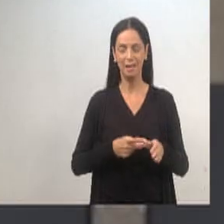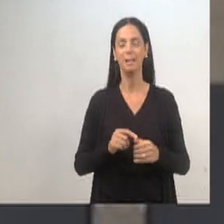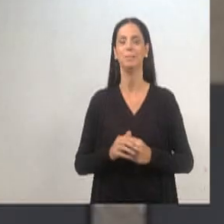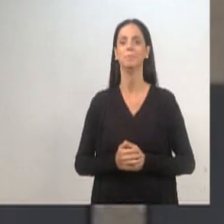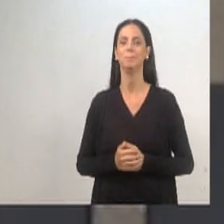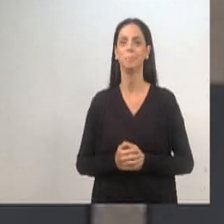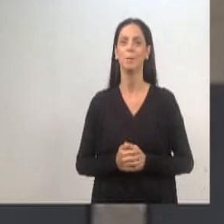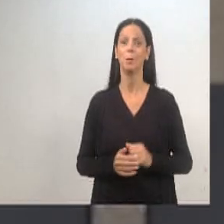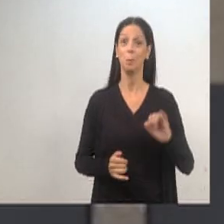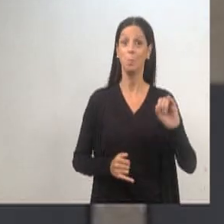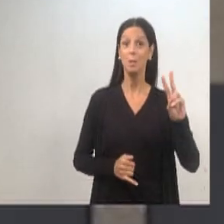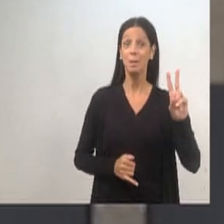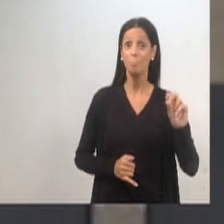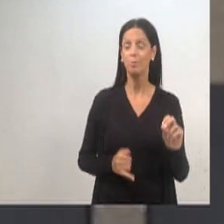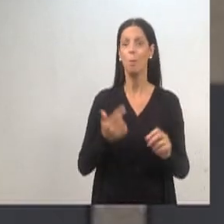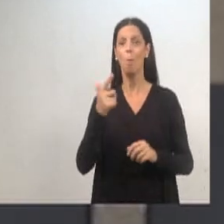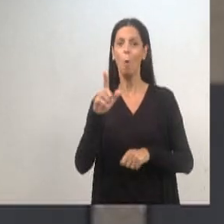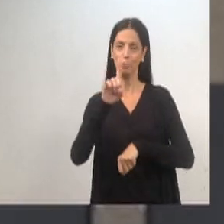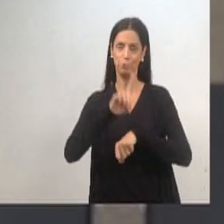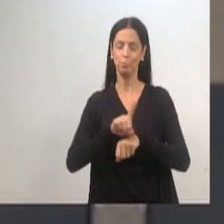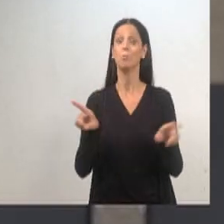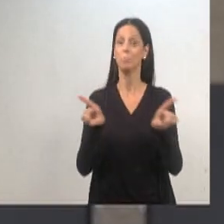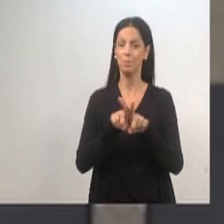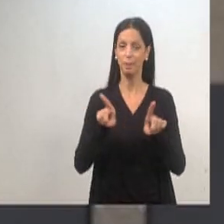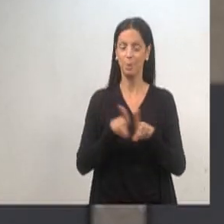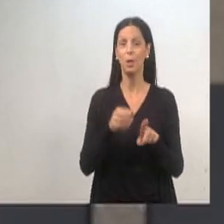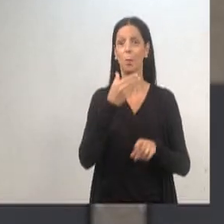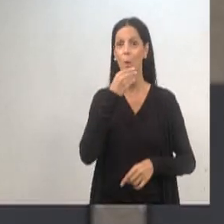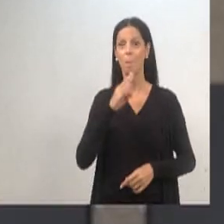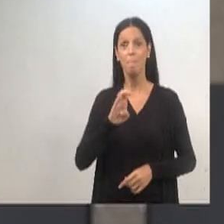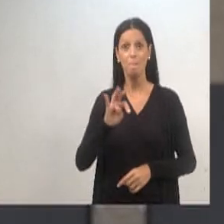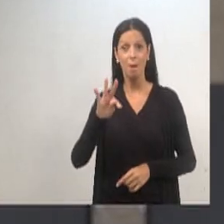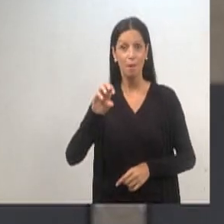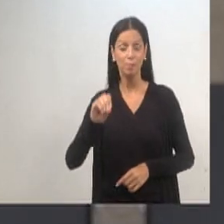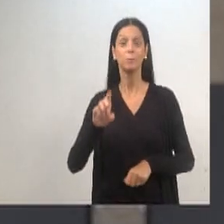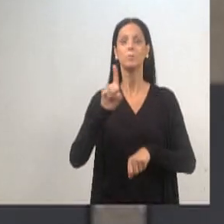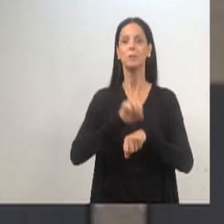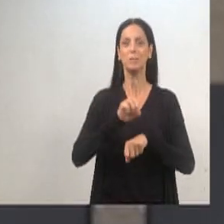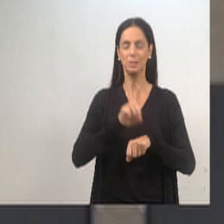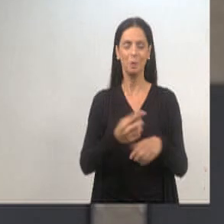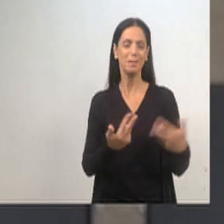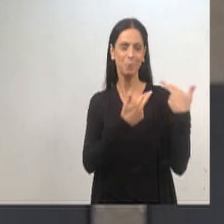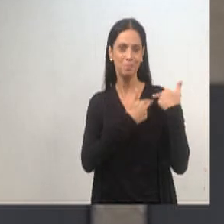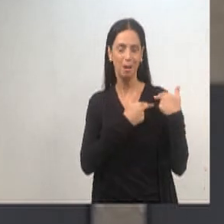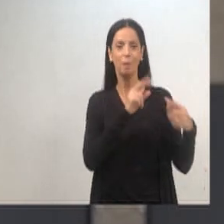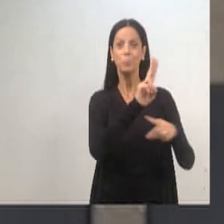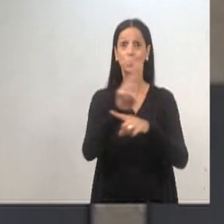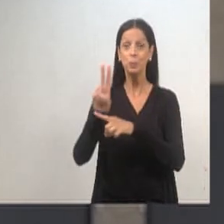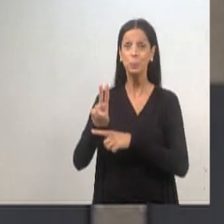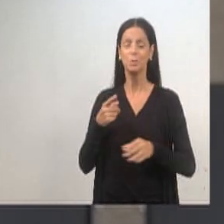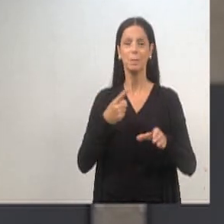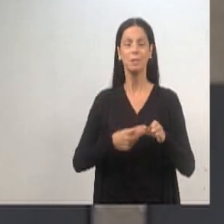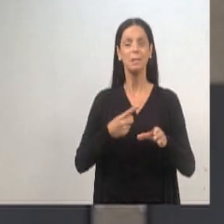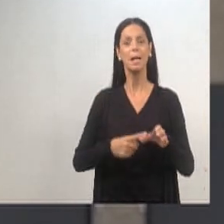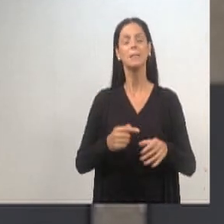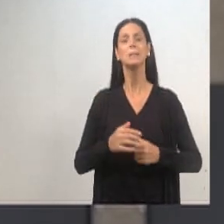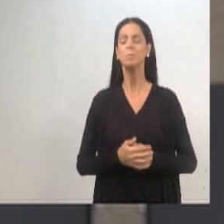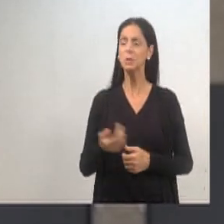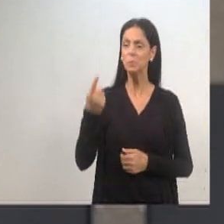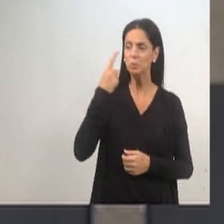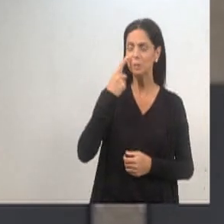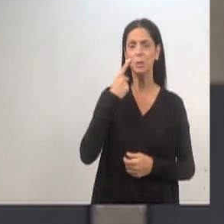atenderam, o diretor, inclusive o Beto, que é diretor ali da manutenção da cidade, e acompanhei as demandas.